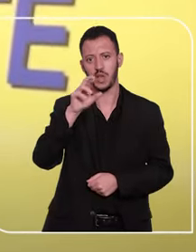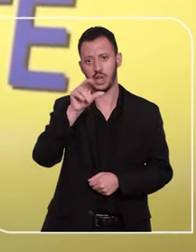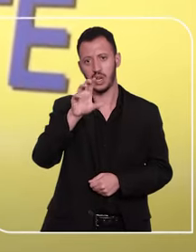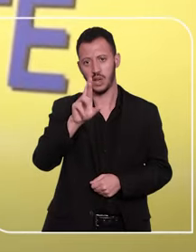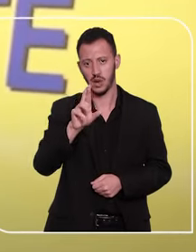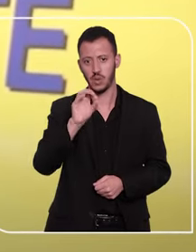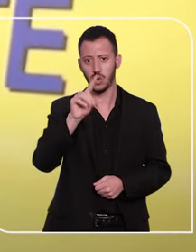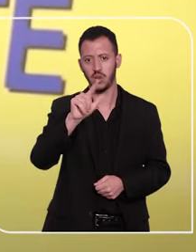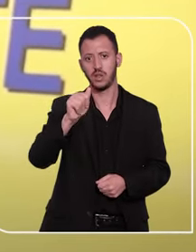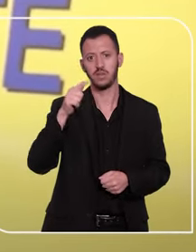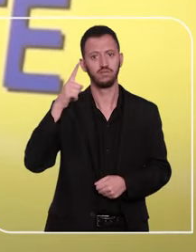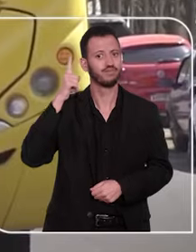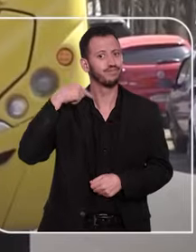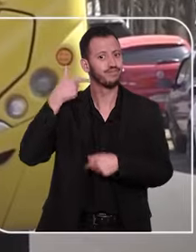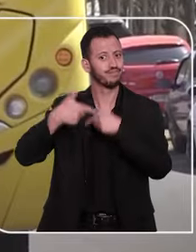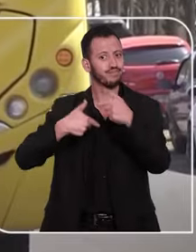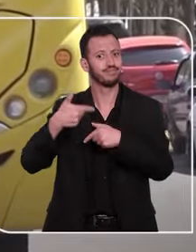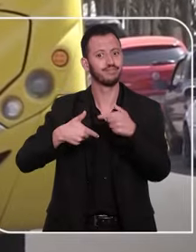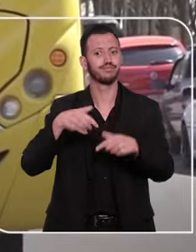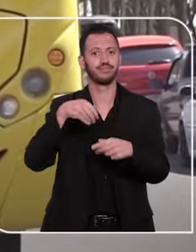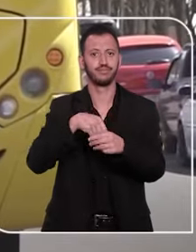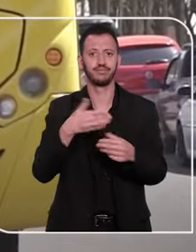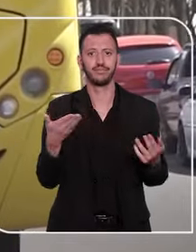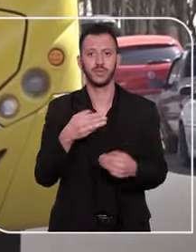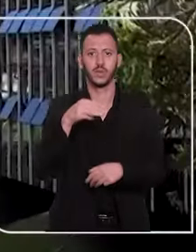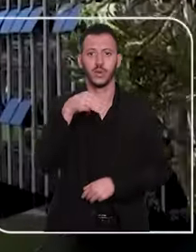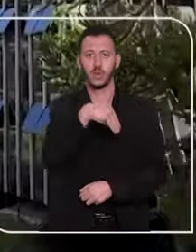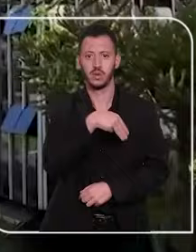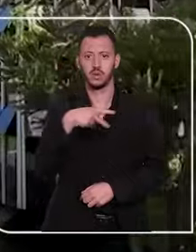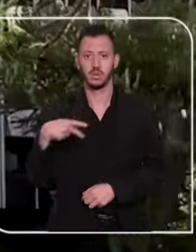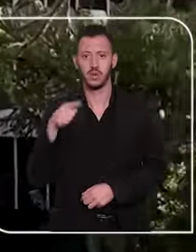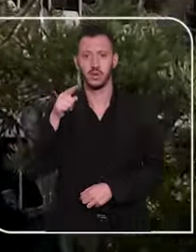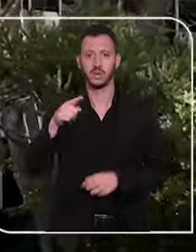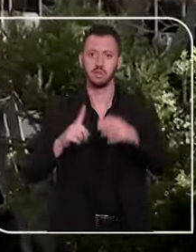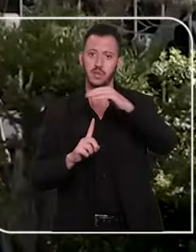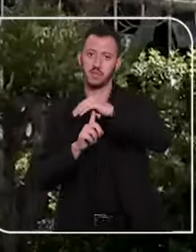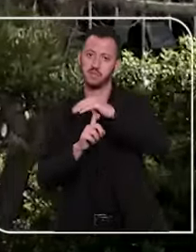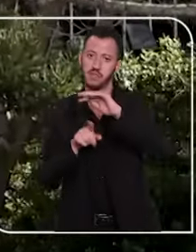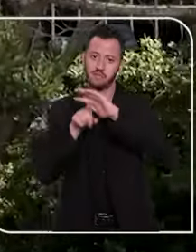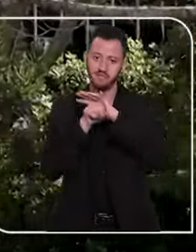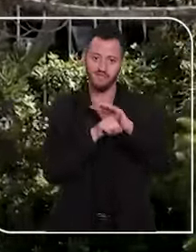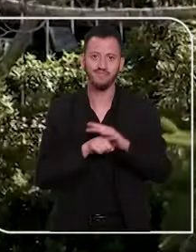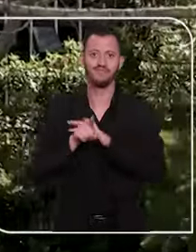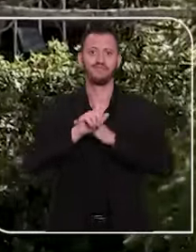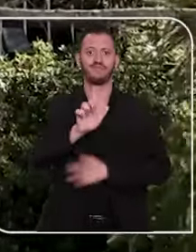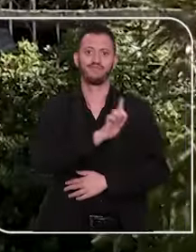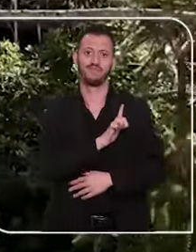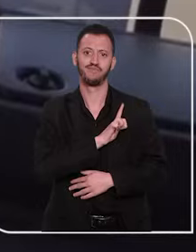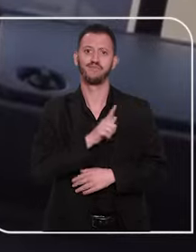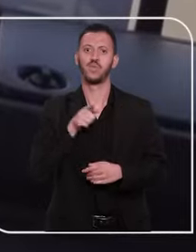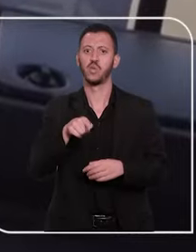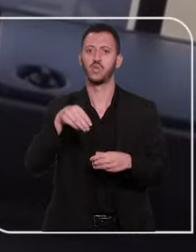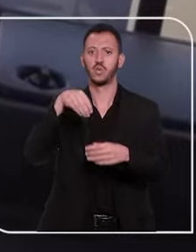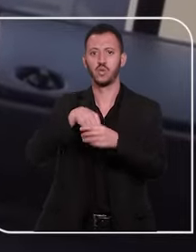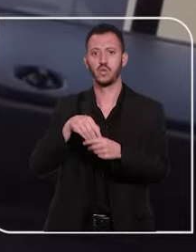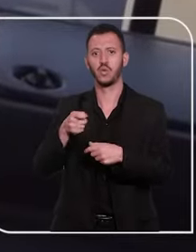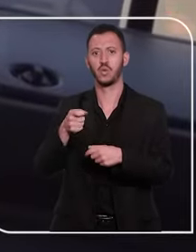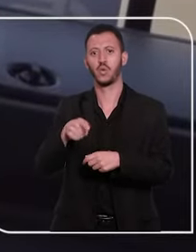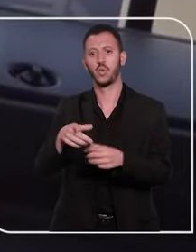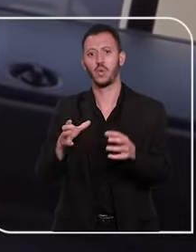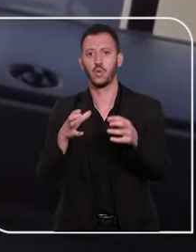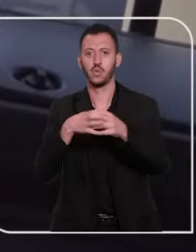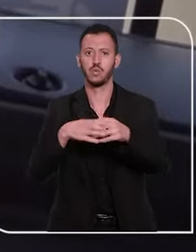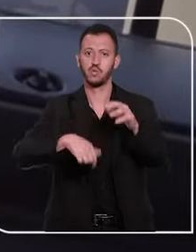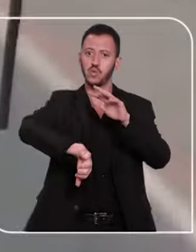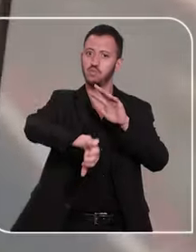Pérola do Oeste para a qual o advogado trabalhava o Ministério Público do Paraná investigava a existência de associação